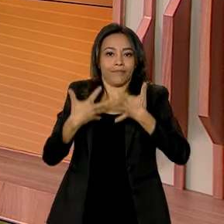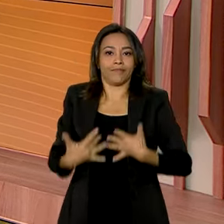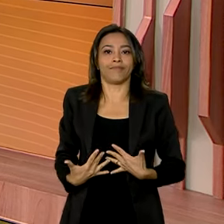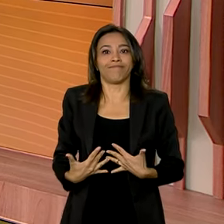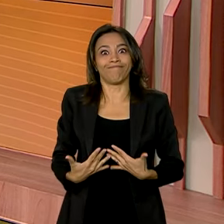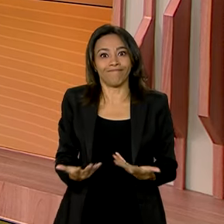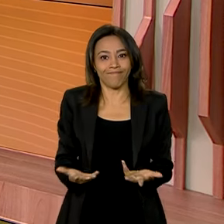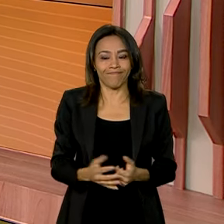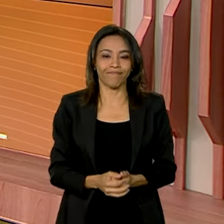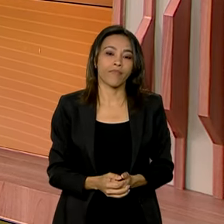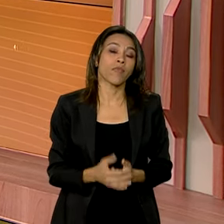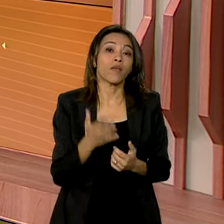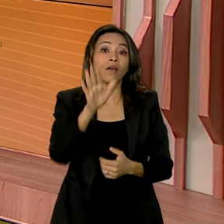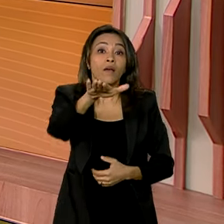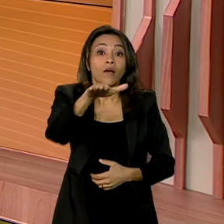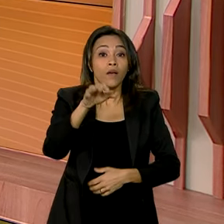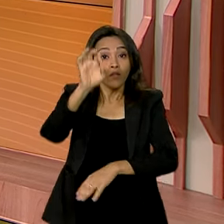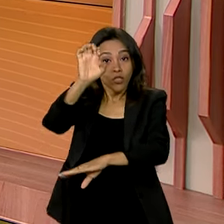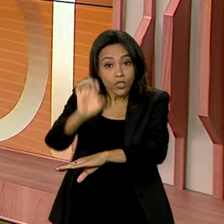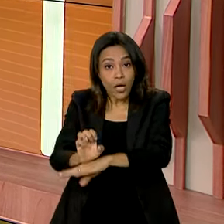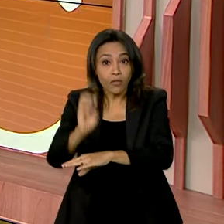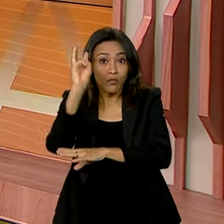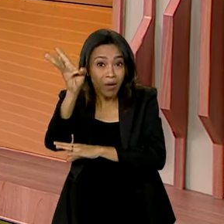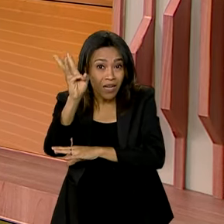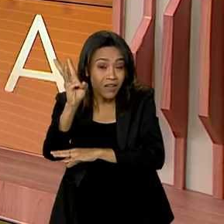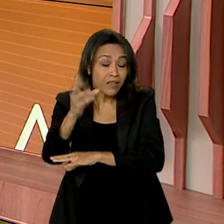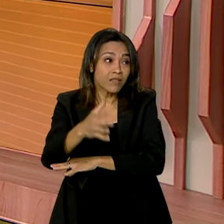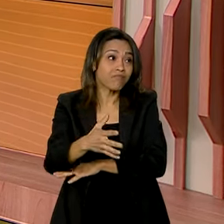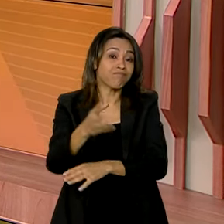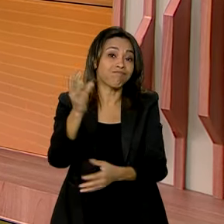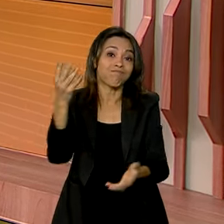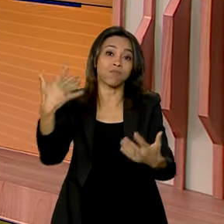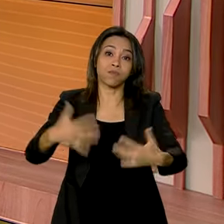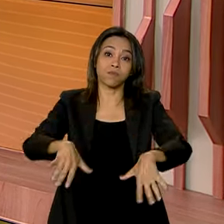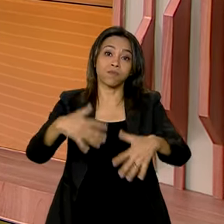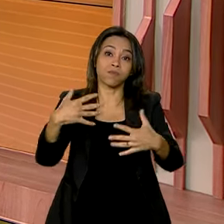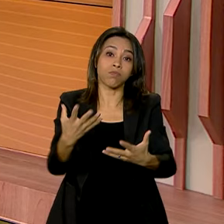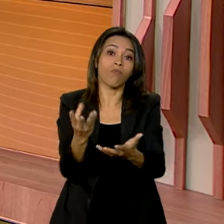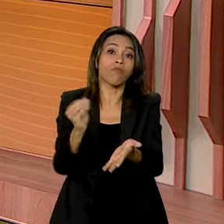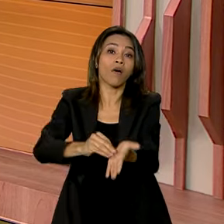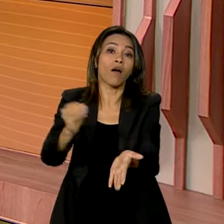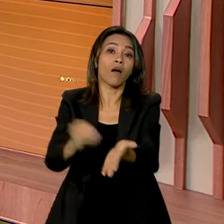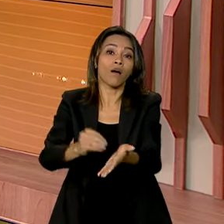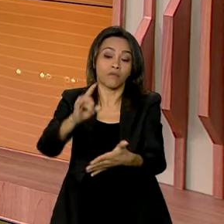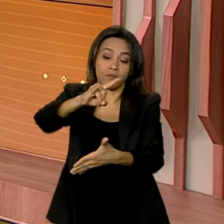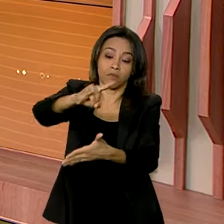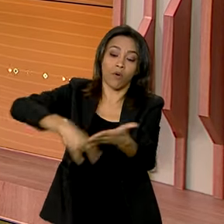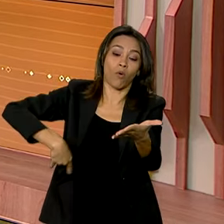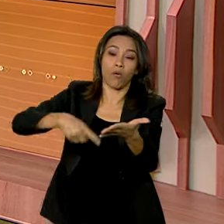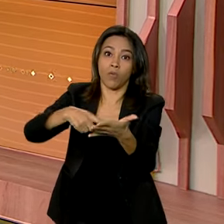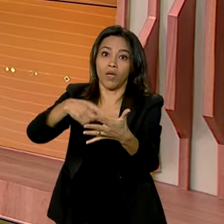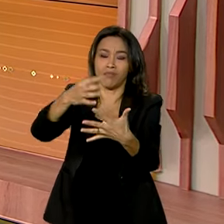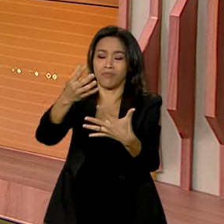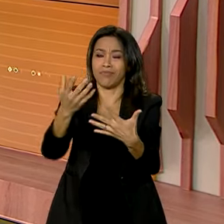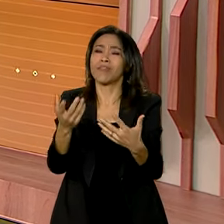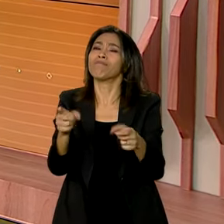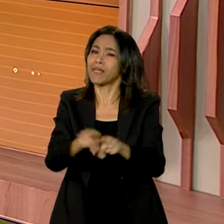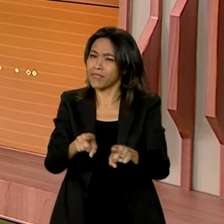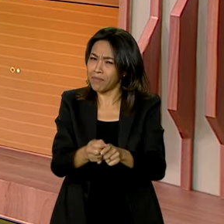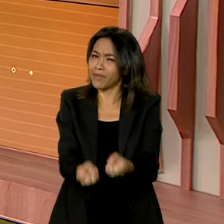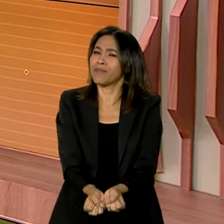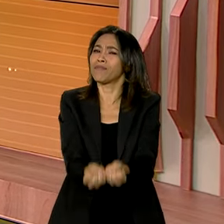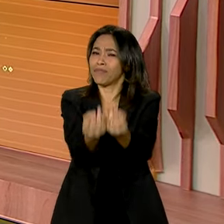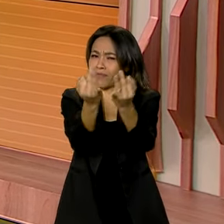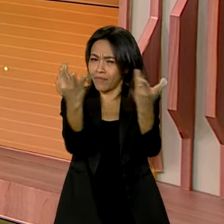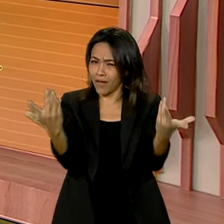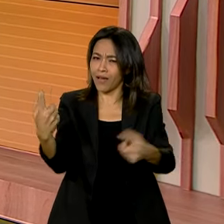E olha, o Maranhão lidera o número de pendências nessa retomada das obras da educação básica, mas também tem vários municípios com